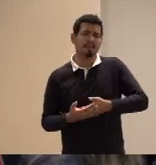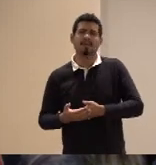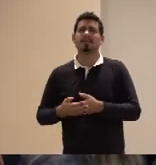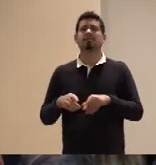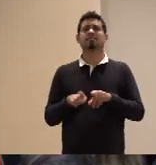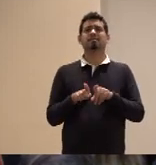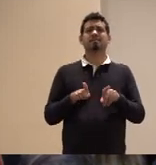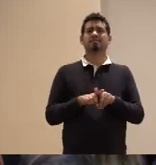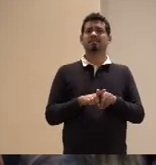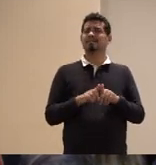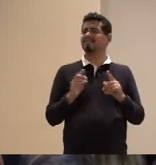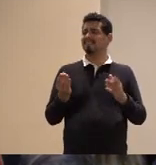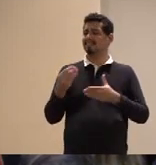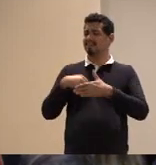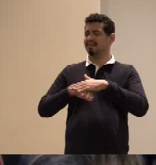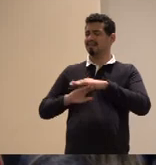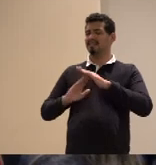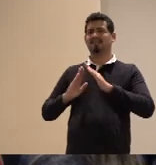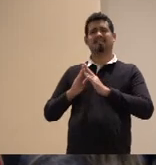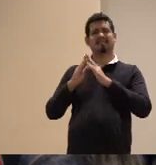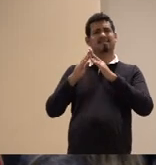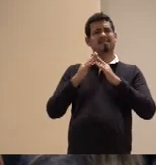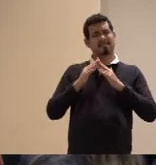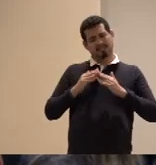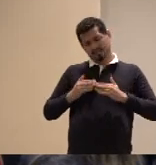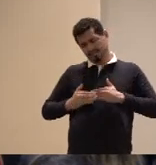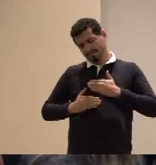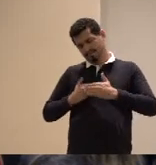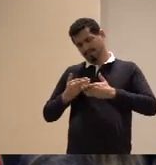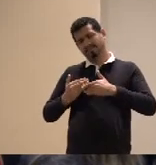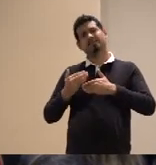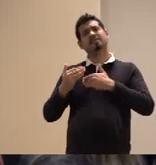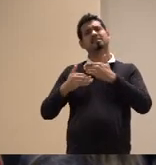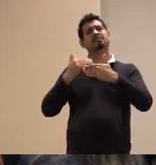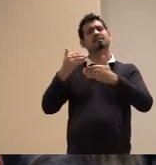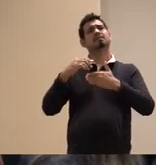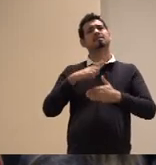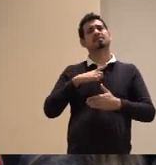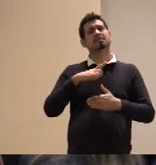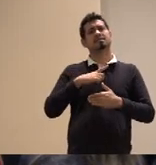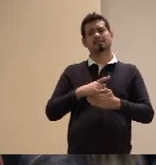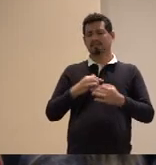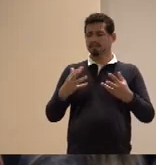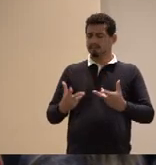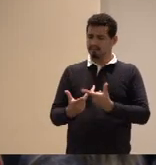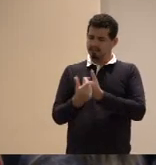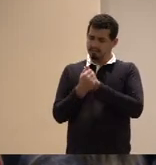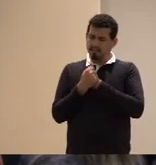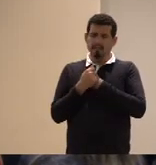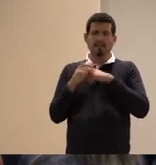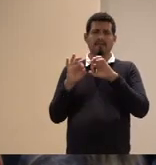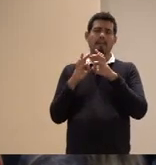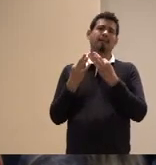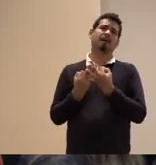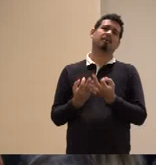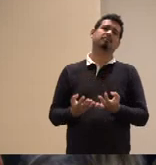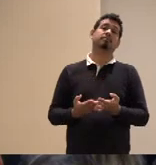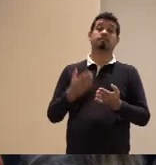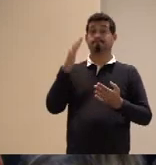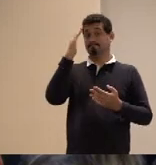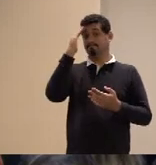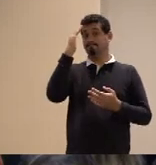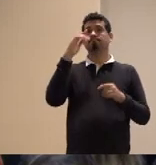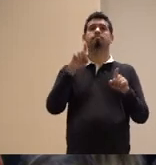em acolhimento institucional, quando a gente está caminhando para a ampliação do acolhimento familiar, principalmente, né, temos